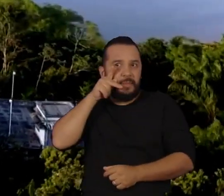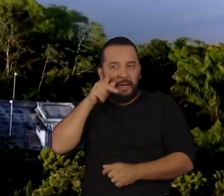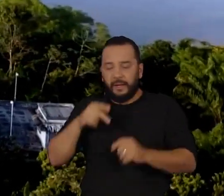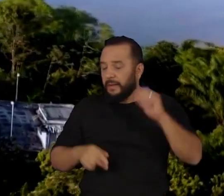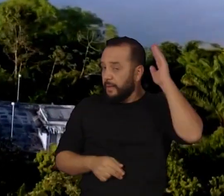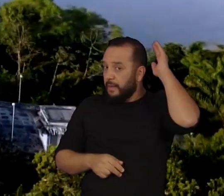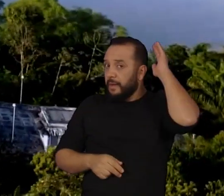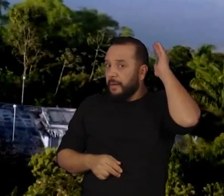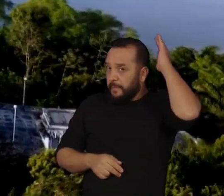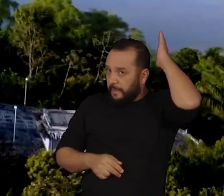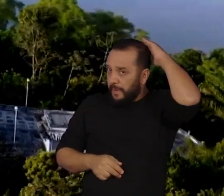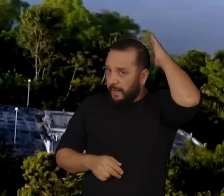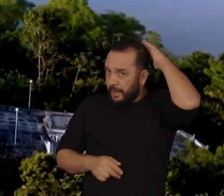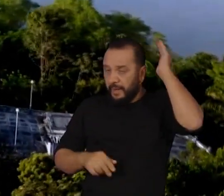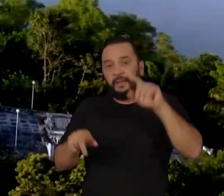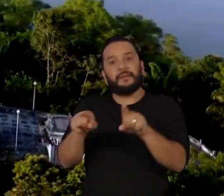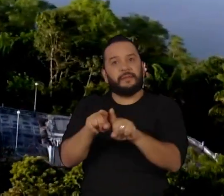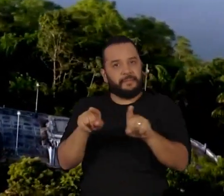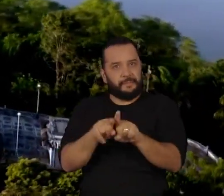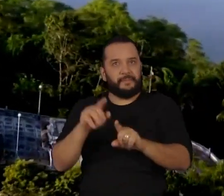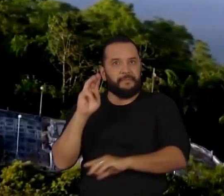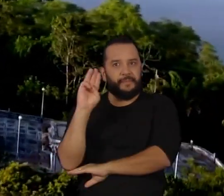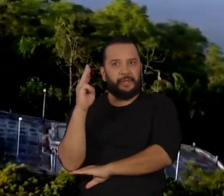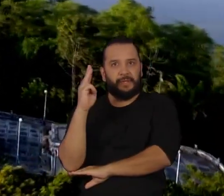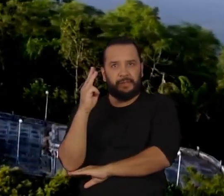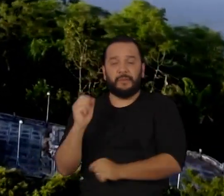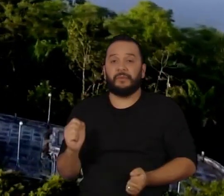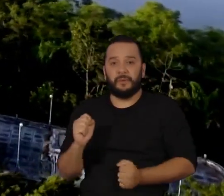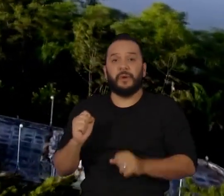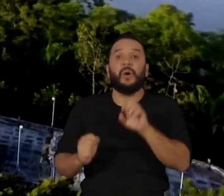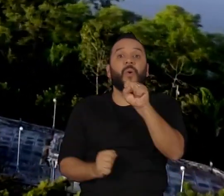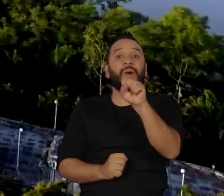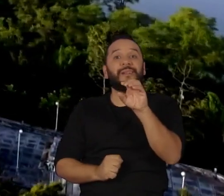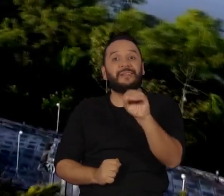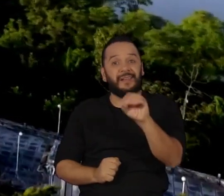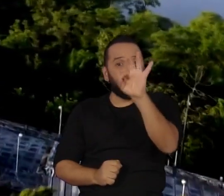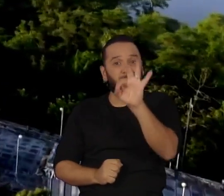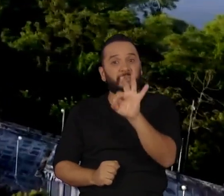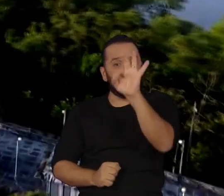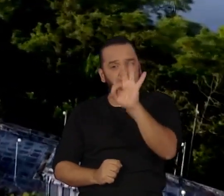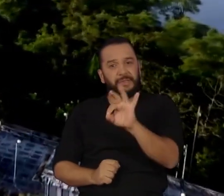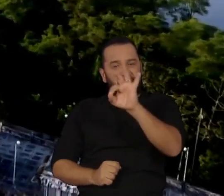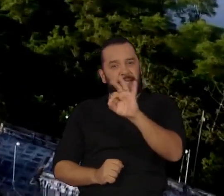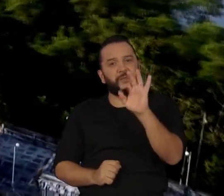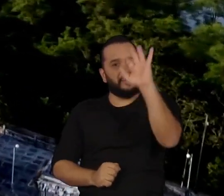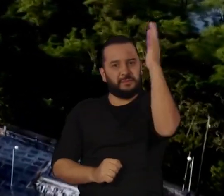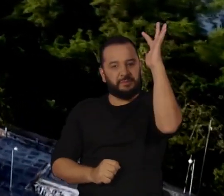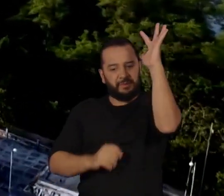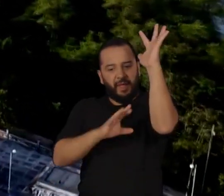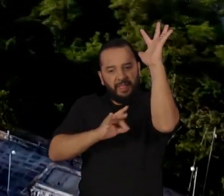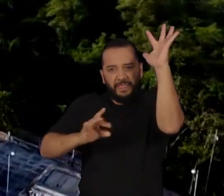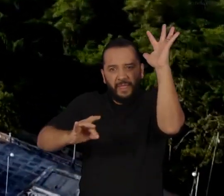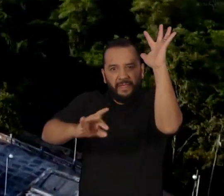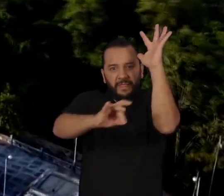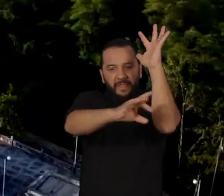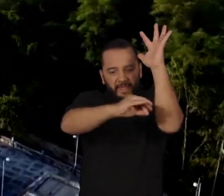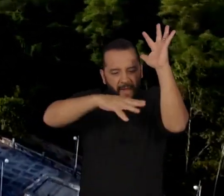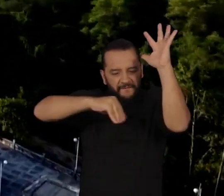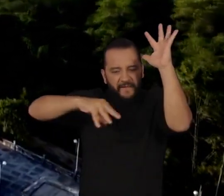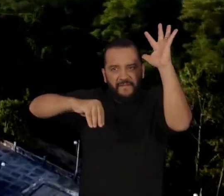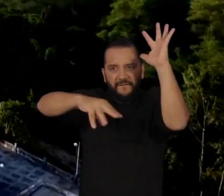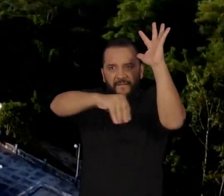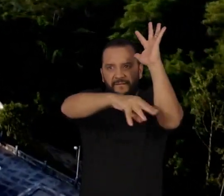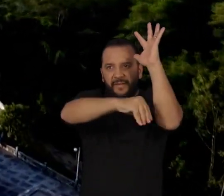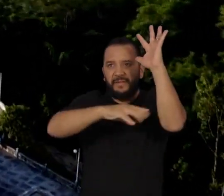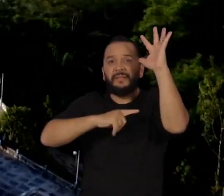gente vai encontrar mais de 80% dos manguezais do Brasil. E nessa zona também é onde a gente vai encontrar a maior